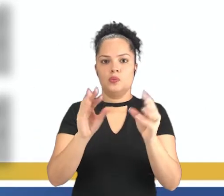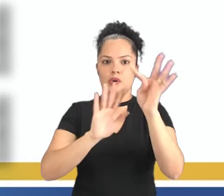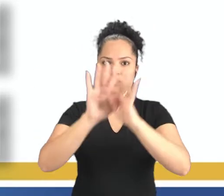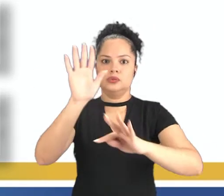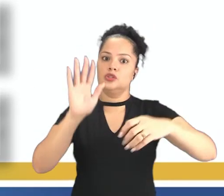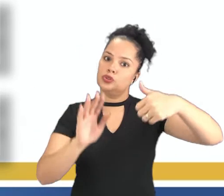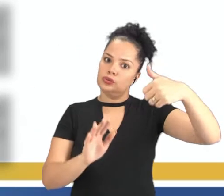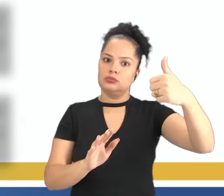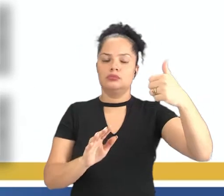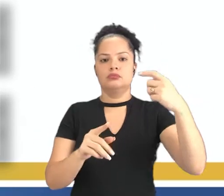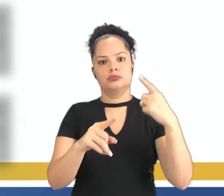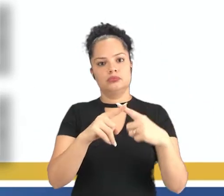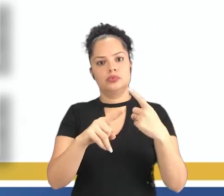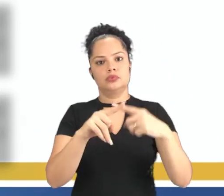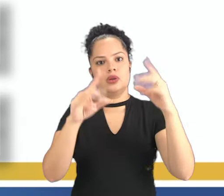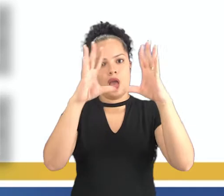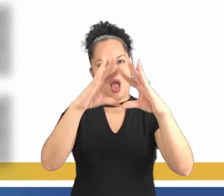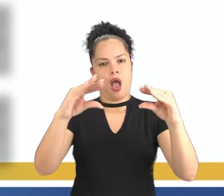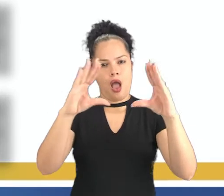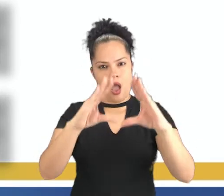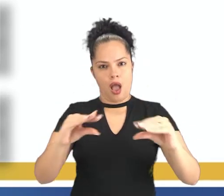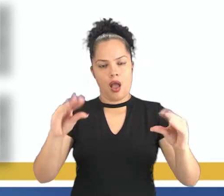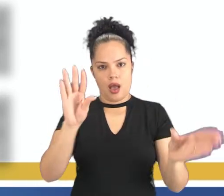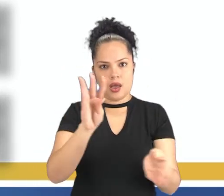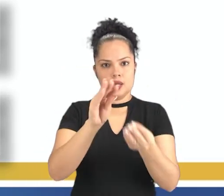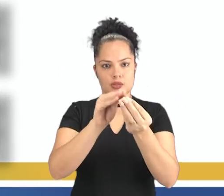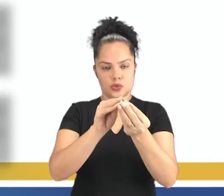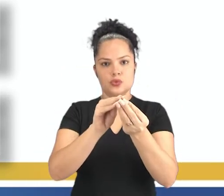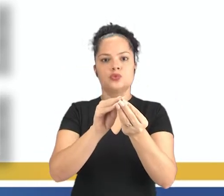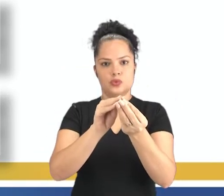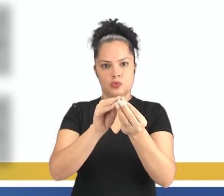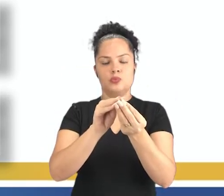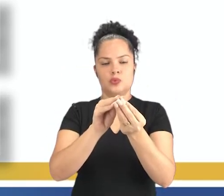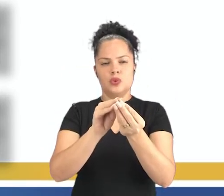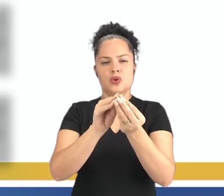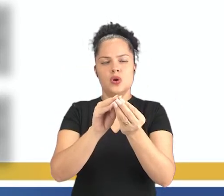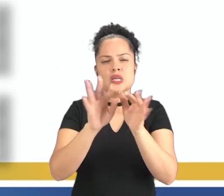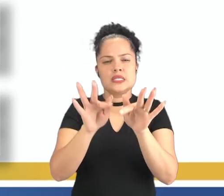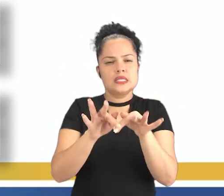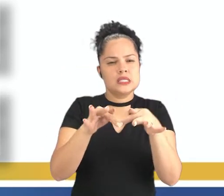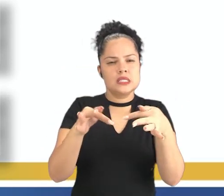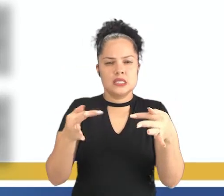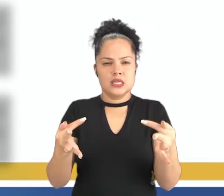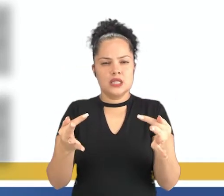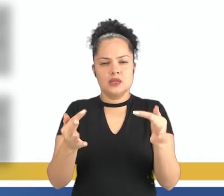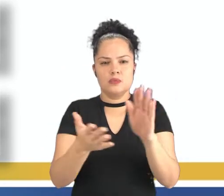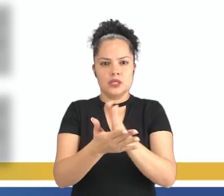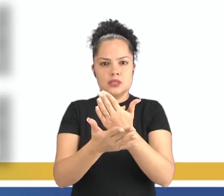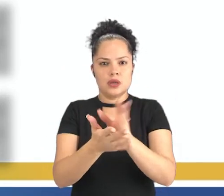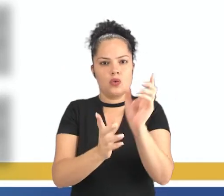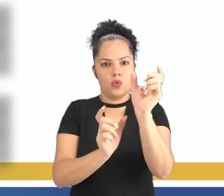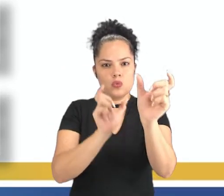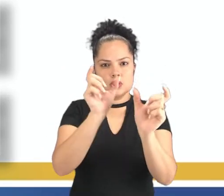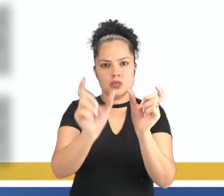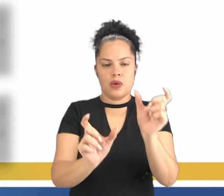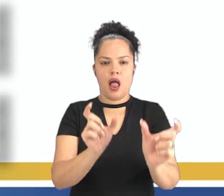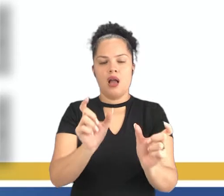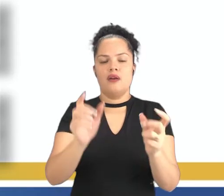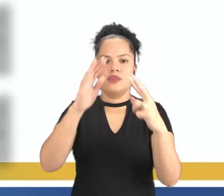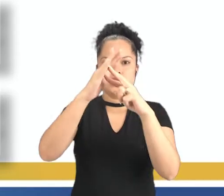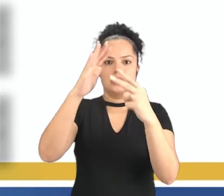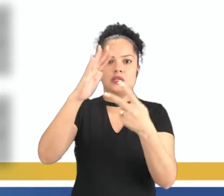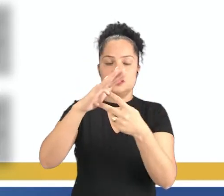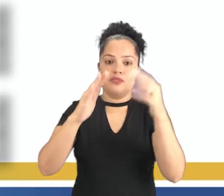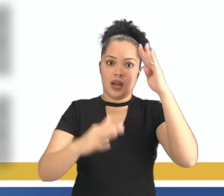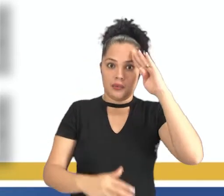pois um resumo é a exposição de forma resumida, sintética, de um contexto, destacando as